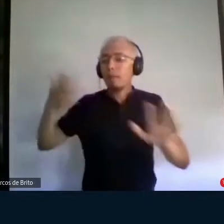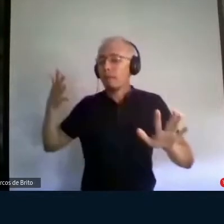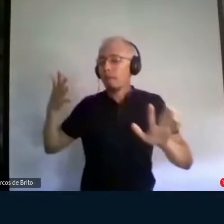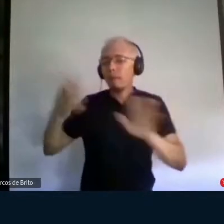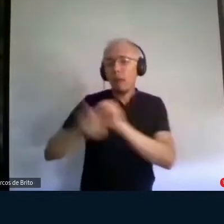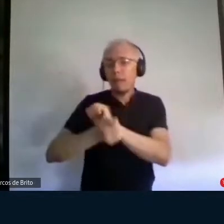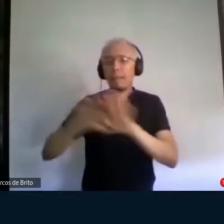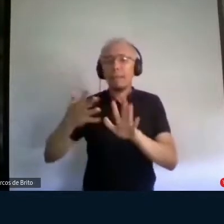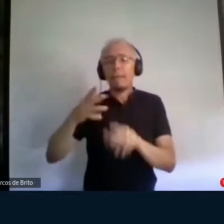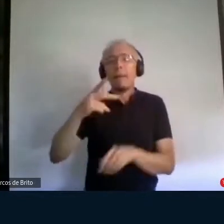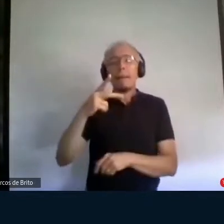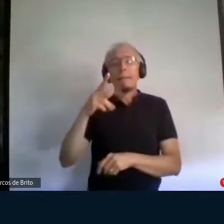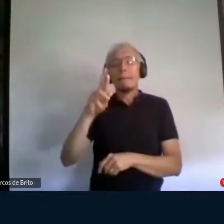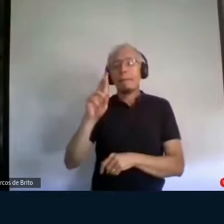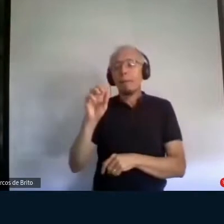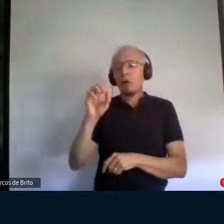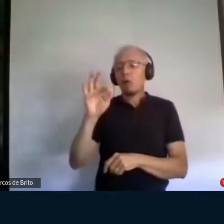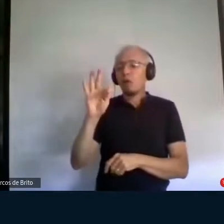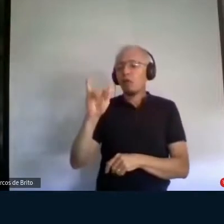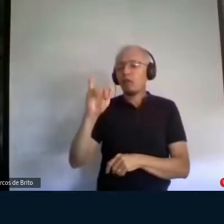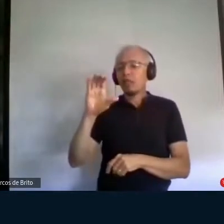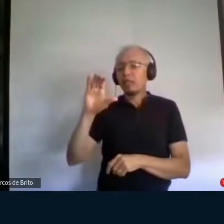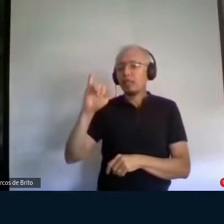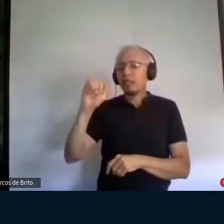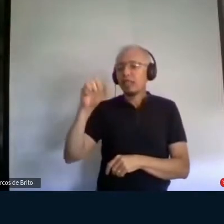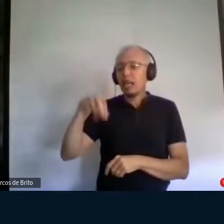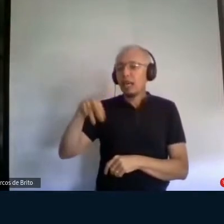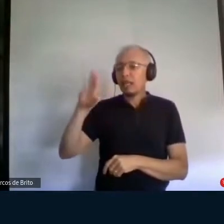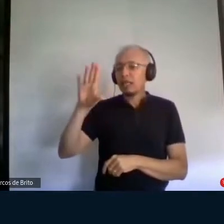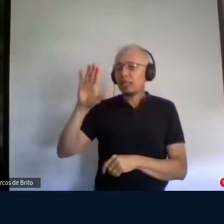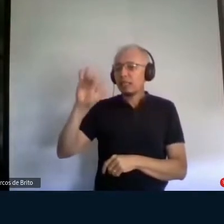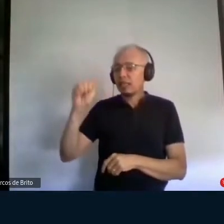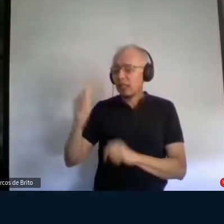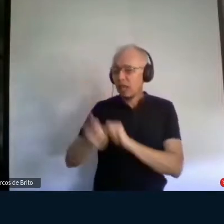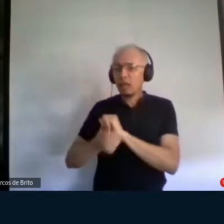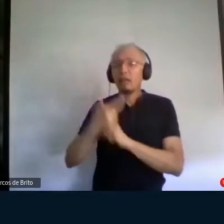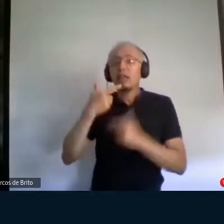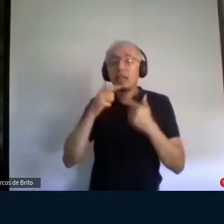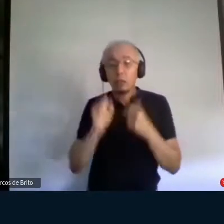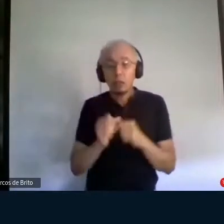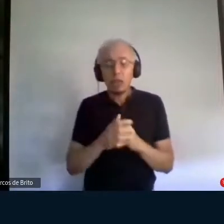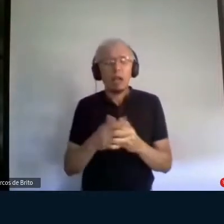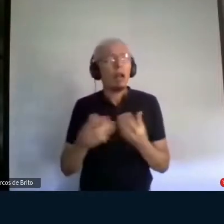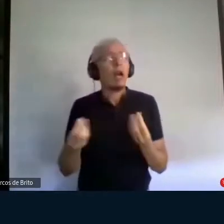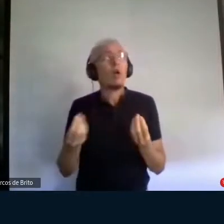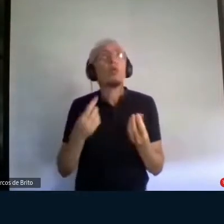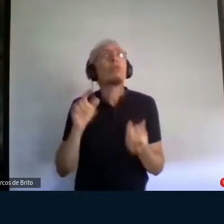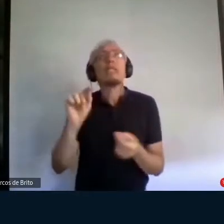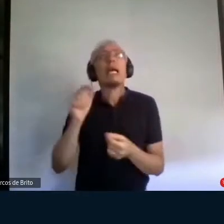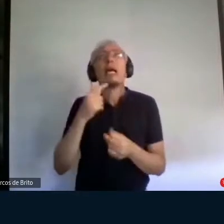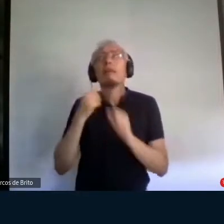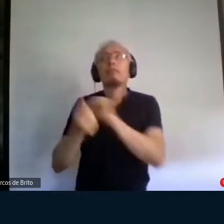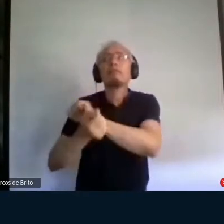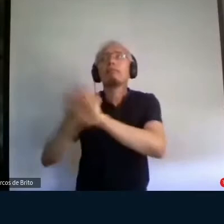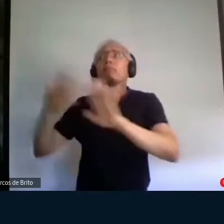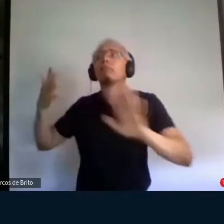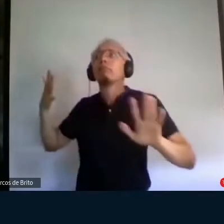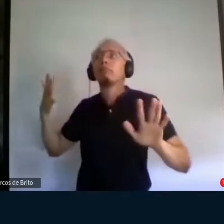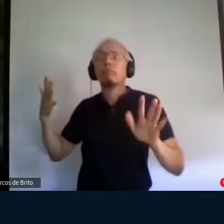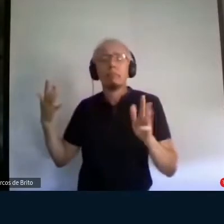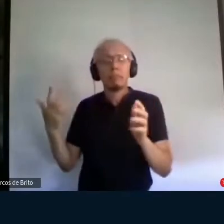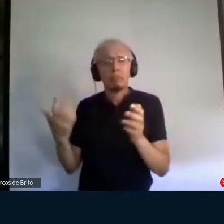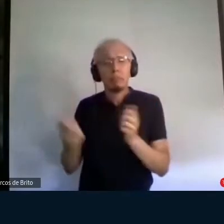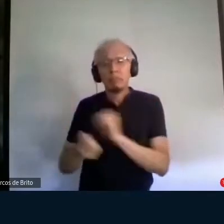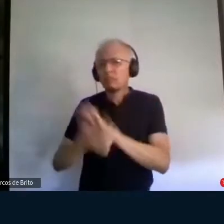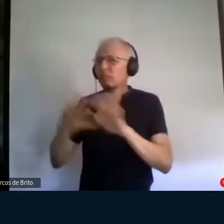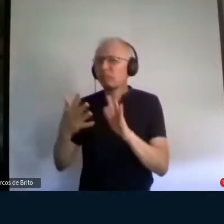gente deveria padronizar e utilizar, inclusive explicitando o que é proficiência linguística, né? Nos últimos